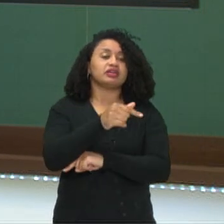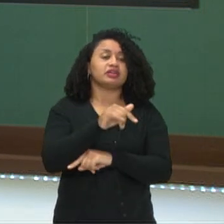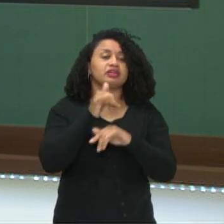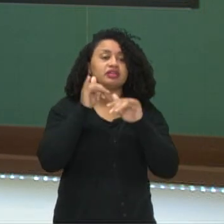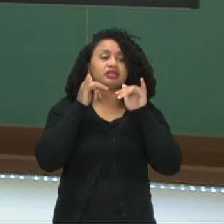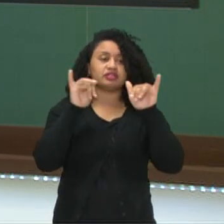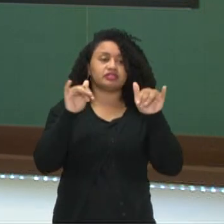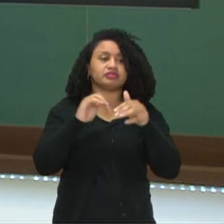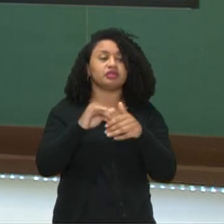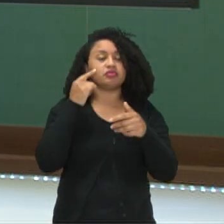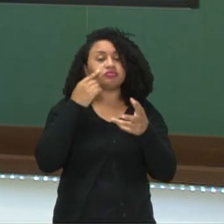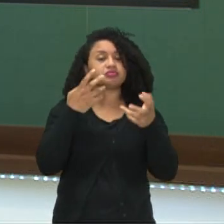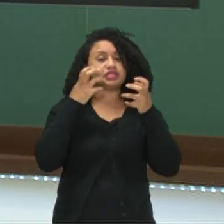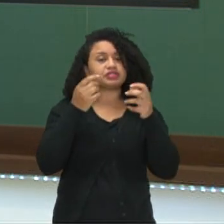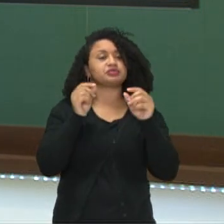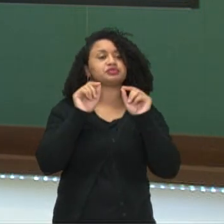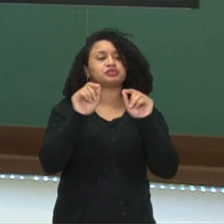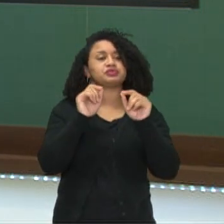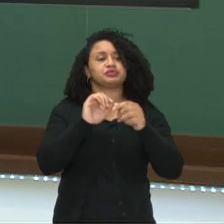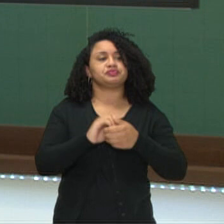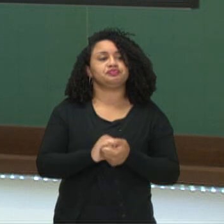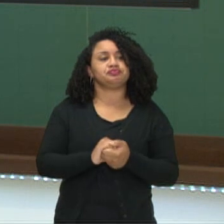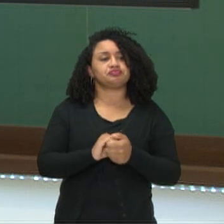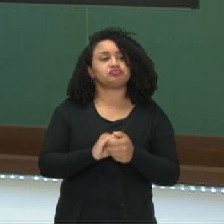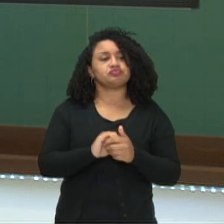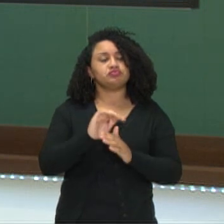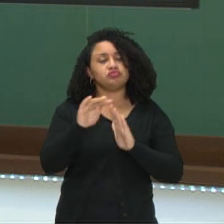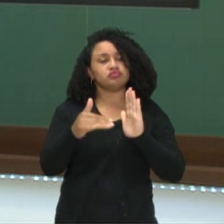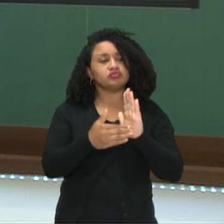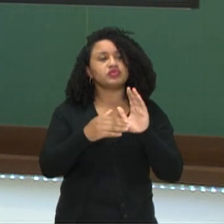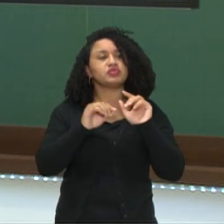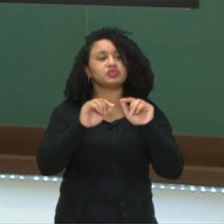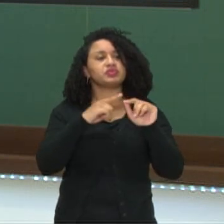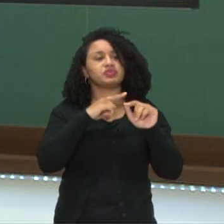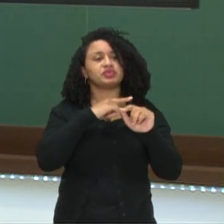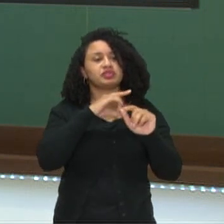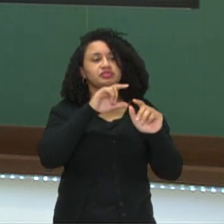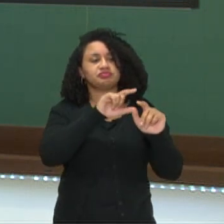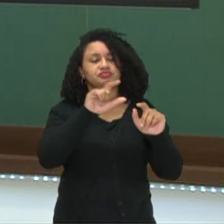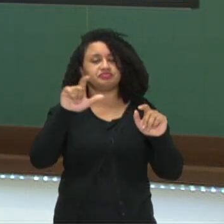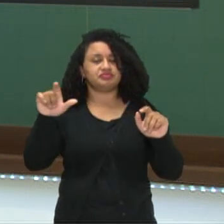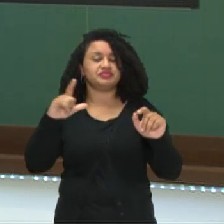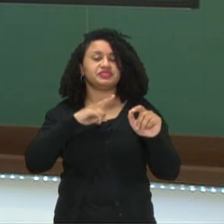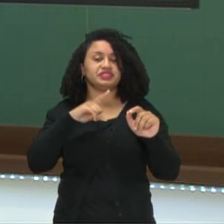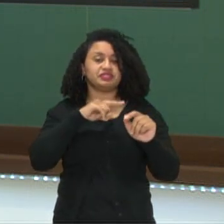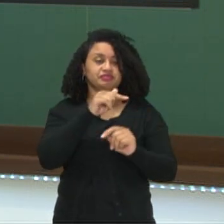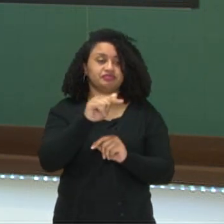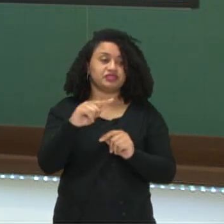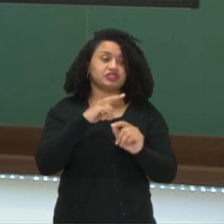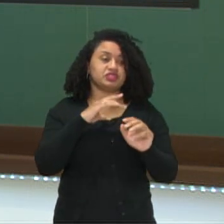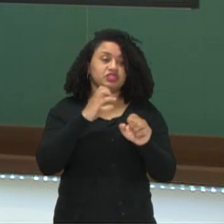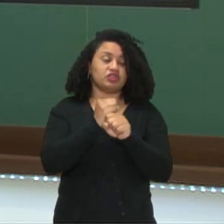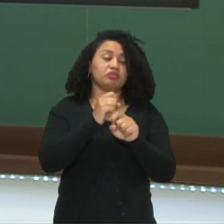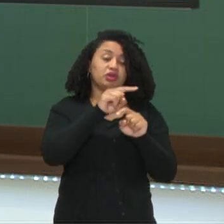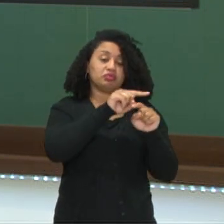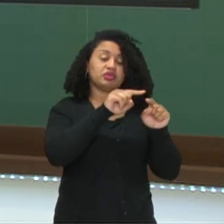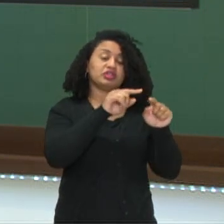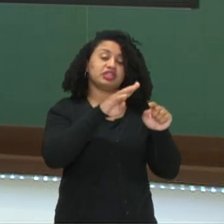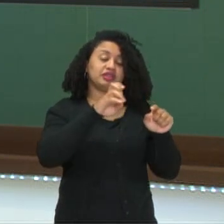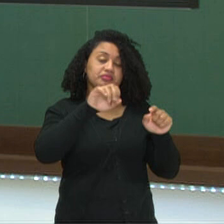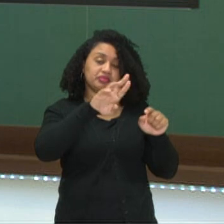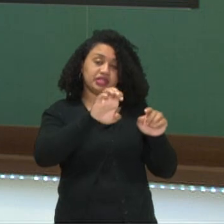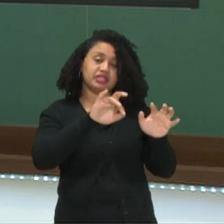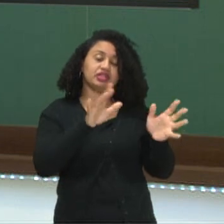voltar aqui no circuito e dar uma olhadinha aqui, ó. Toda a carga elétrica que esses três acumulam vem, na verdade, da bateria. A bateria que estimula